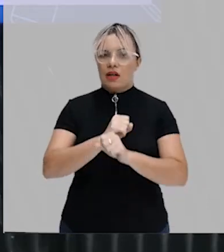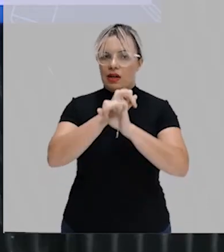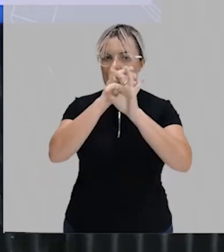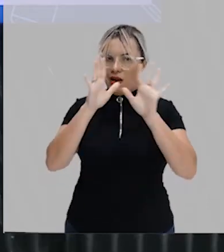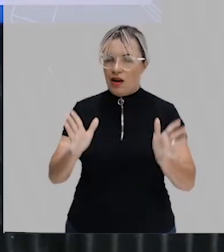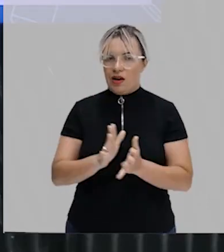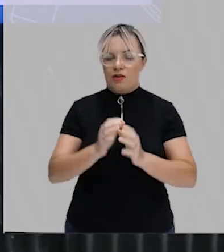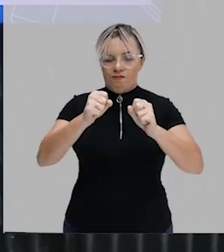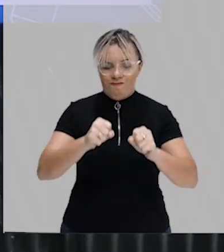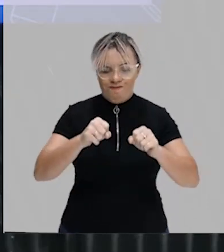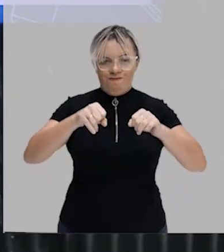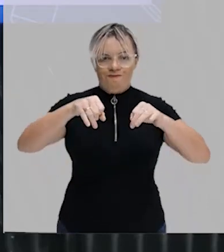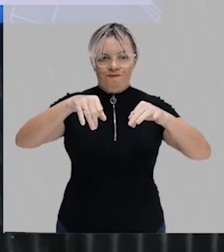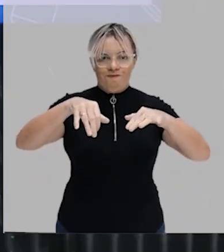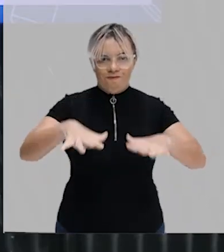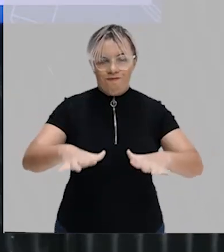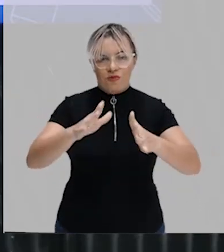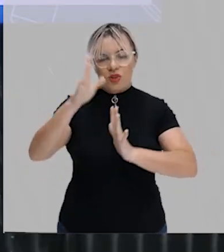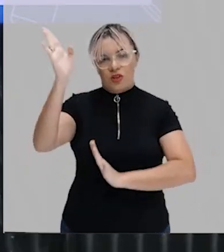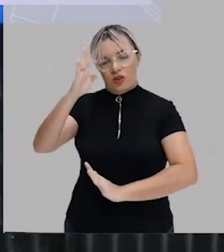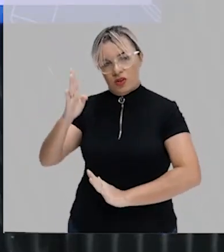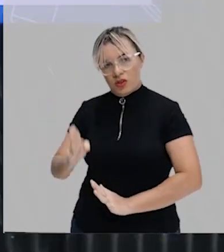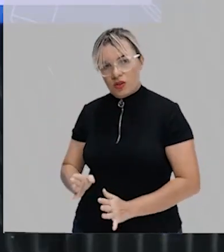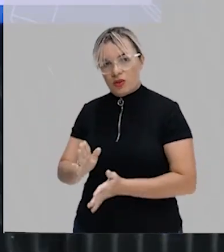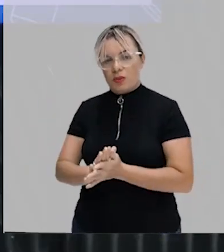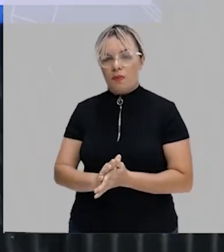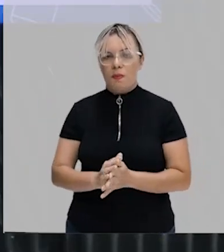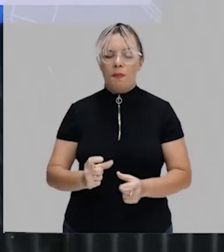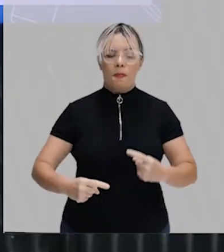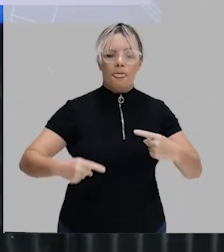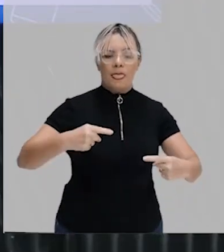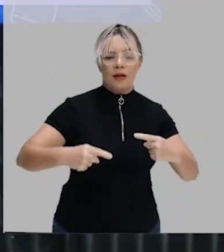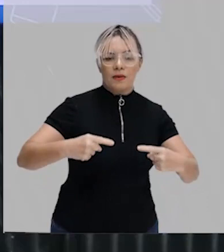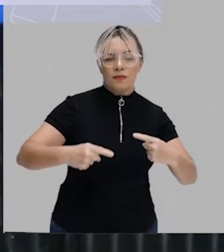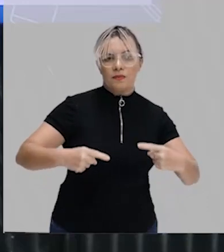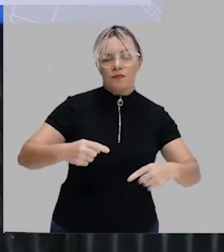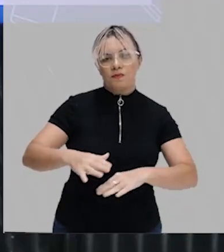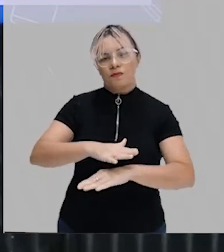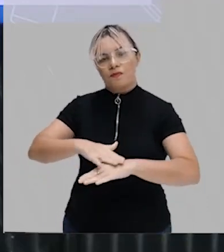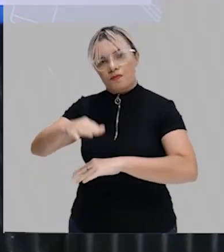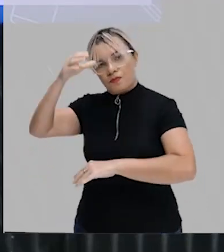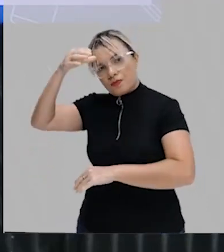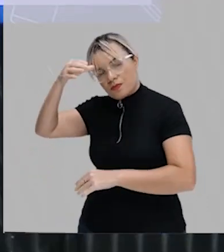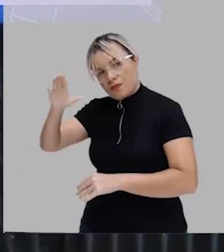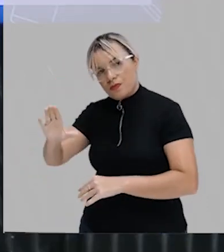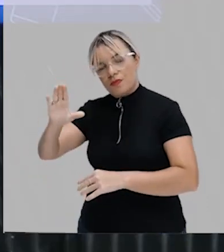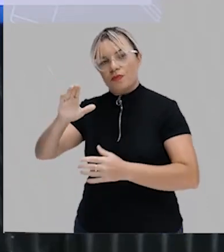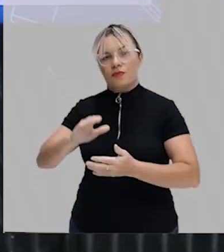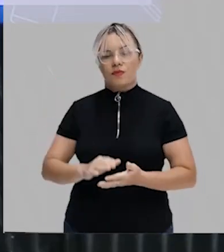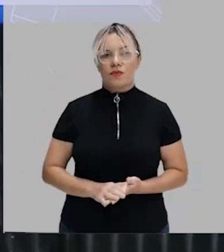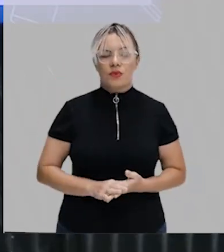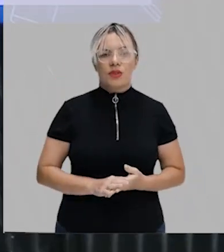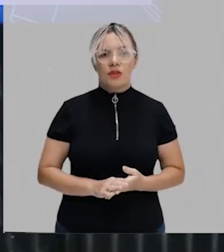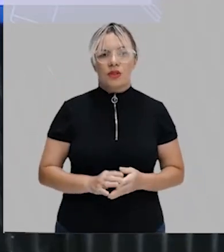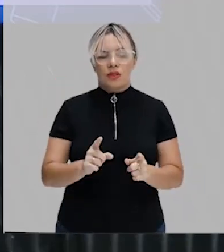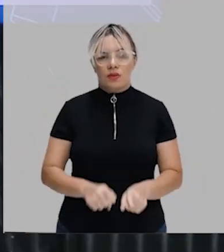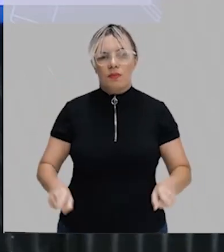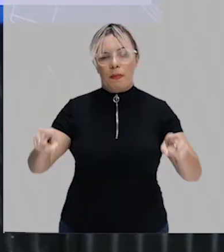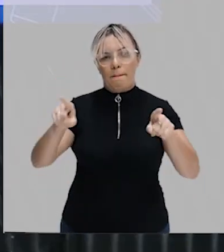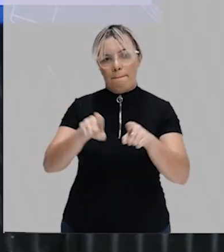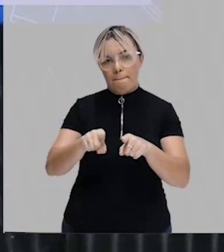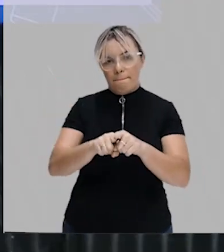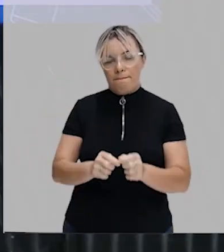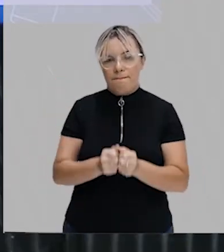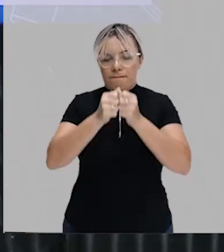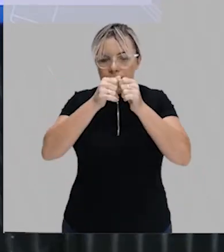Brasil, ela também, dentro dela, se discute, por exemplo, a questão cultural, se discute a questão